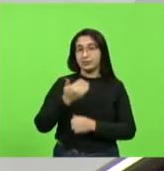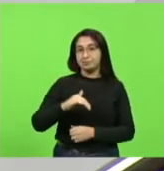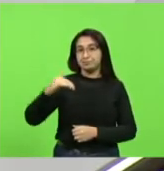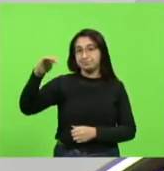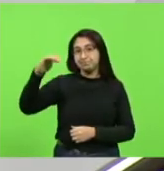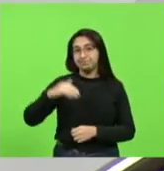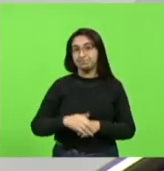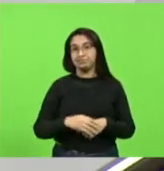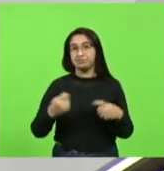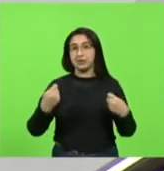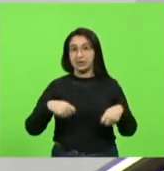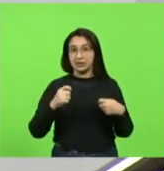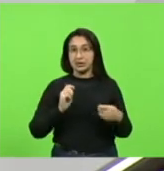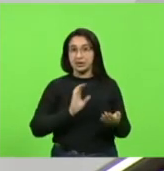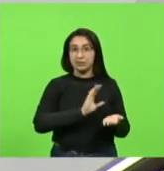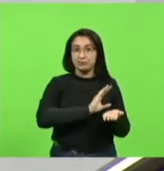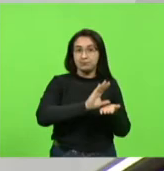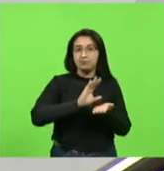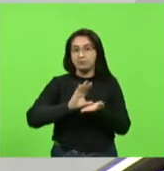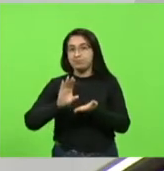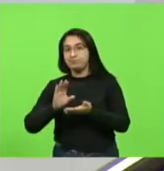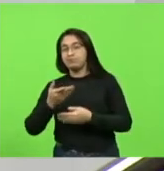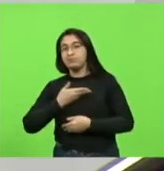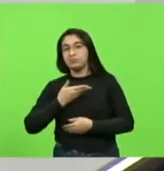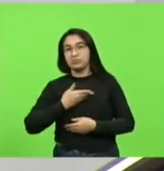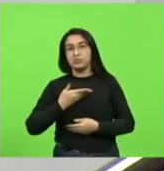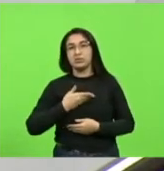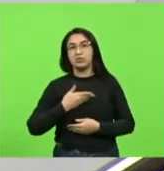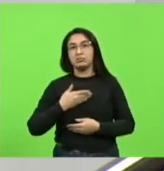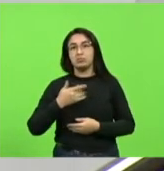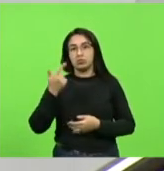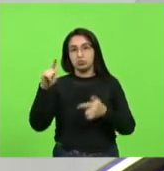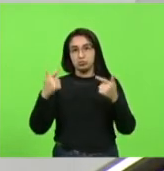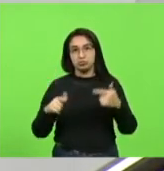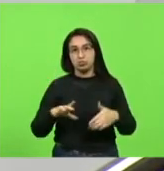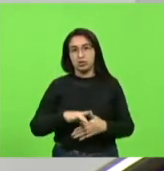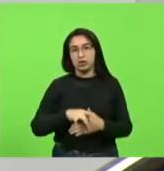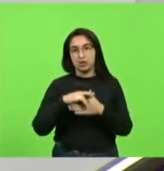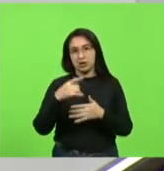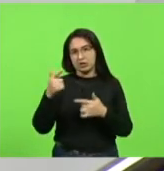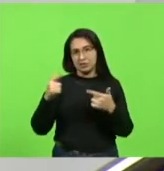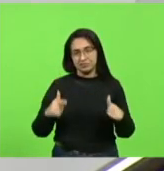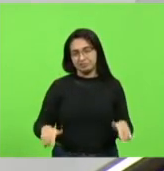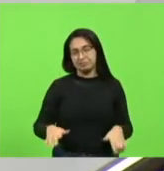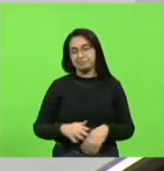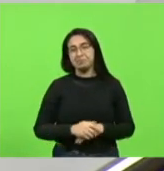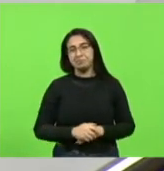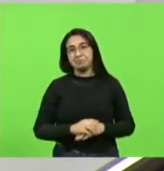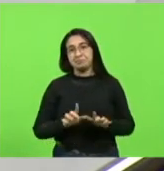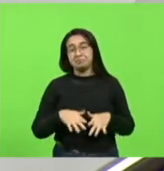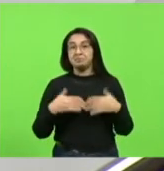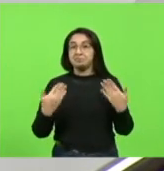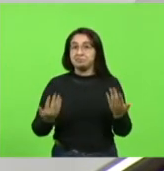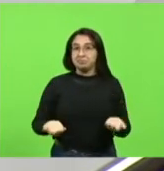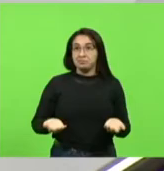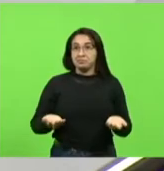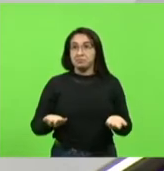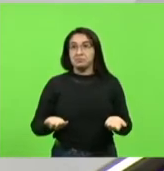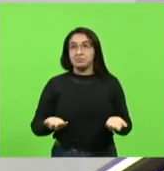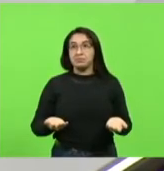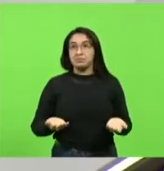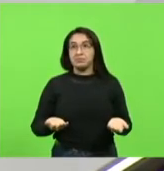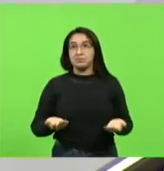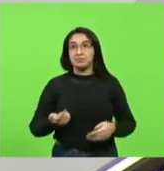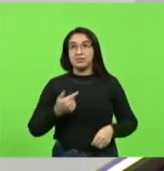também contribuir com outros colegas e outras lideranças, outras pessoas. Então, presidente, é essa a